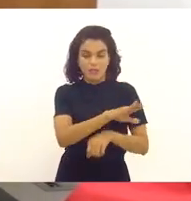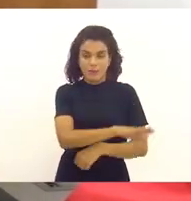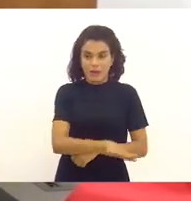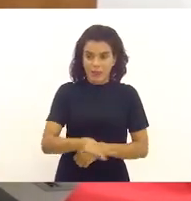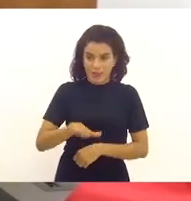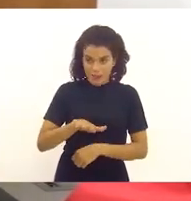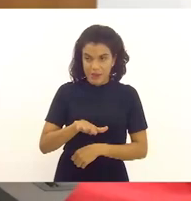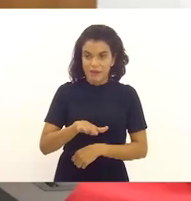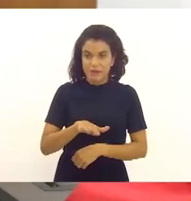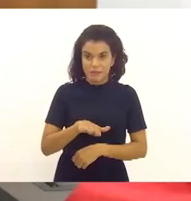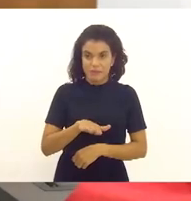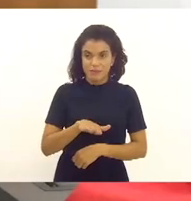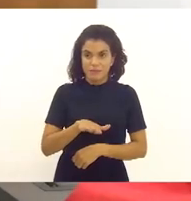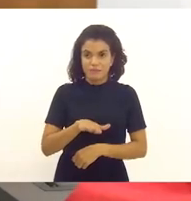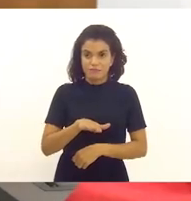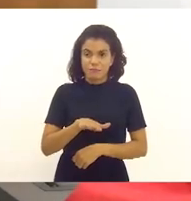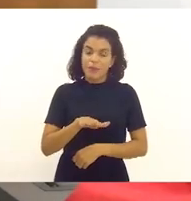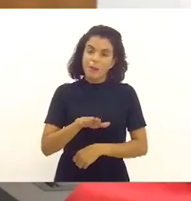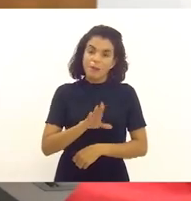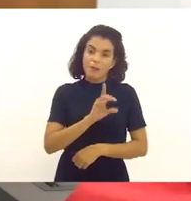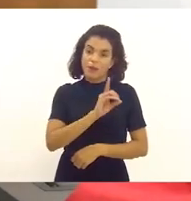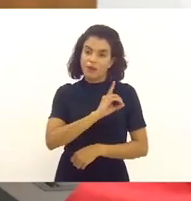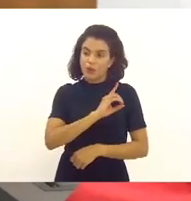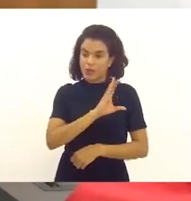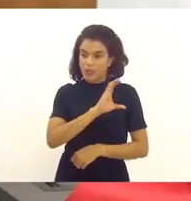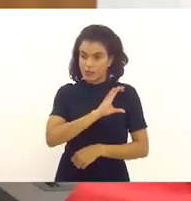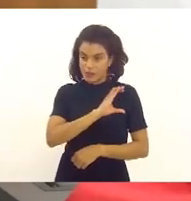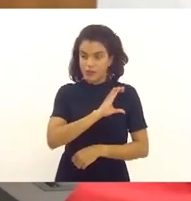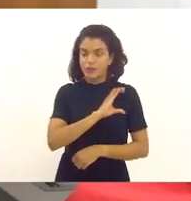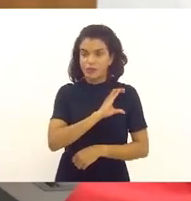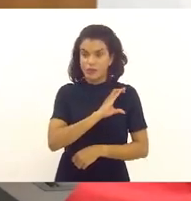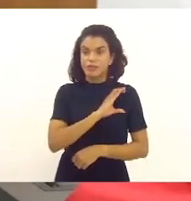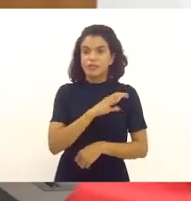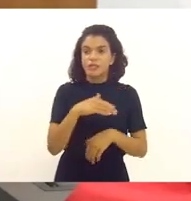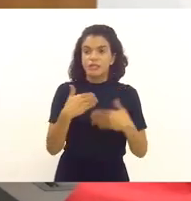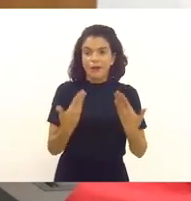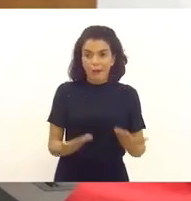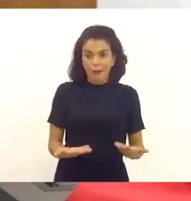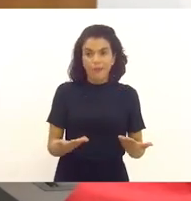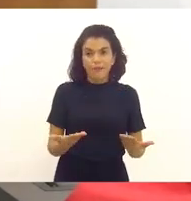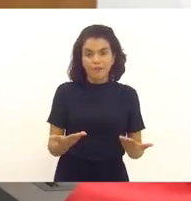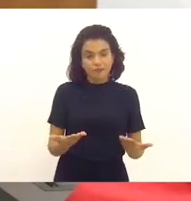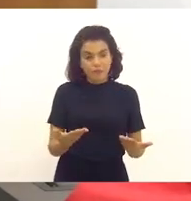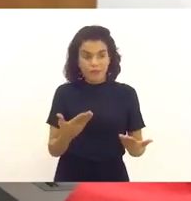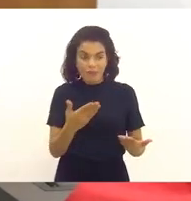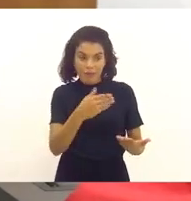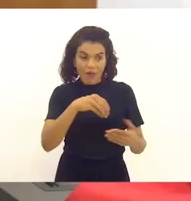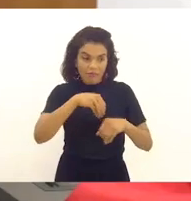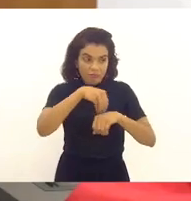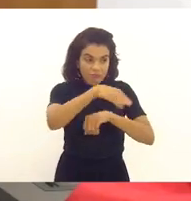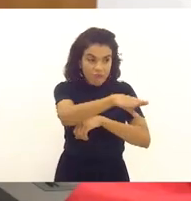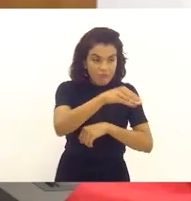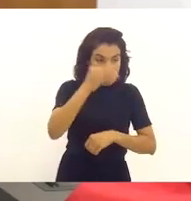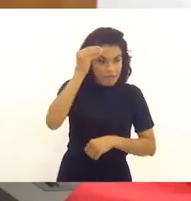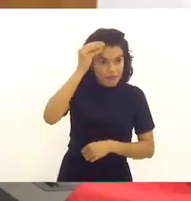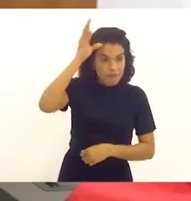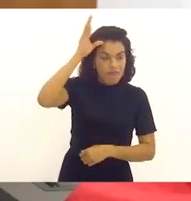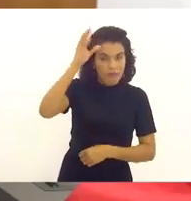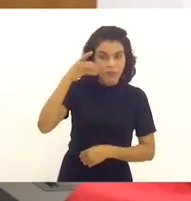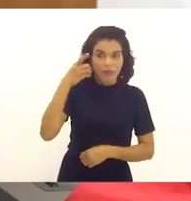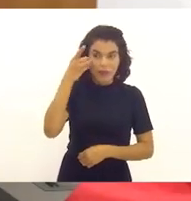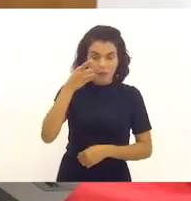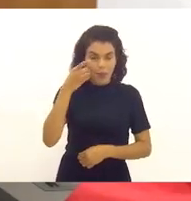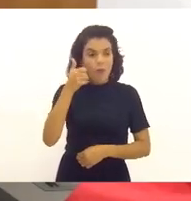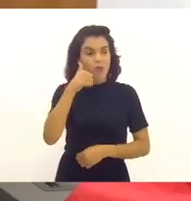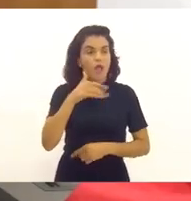Criança é para nossa Baixada então quero deixar aqui a ciência das nossas deputados Porque